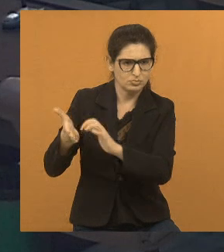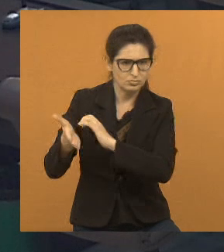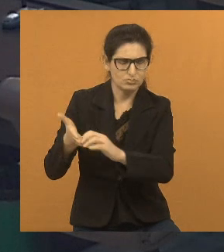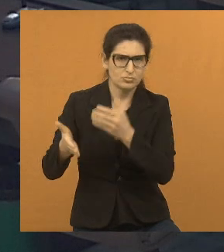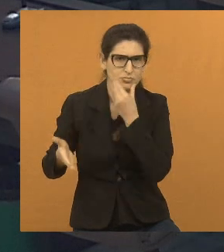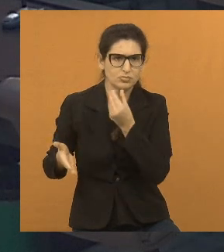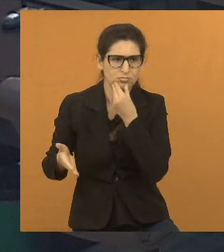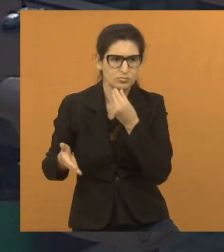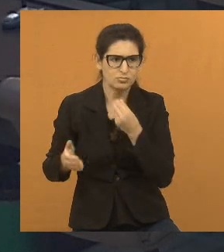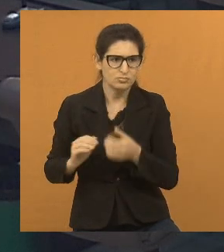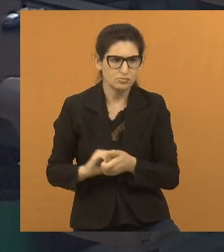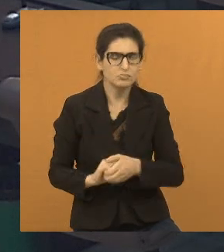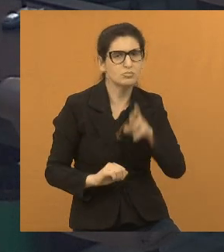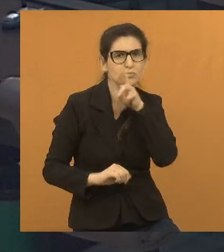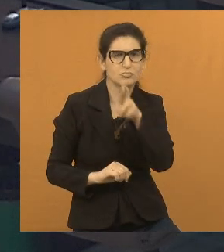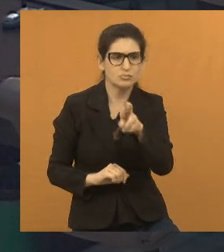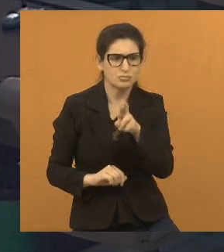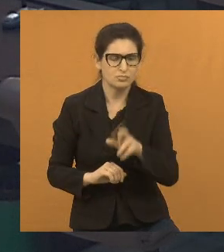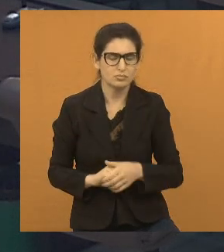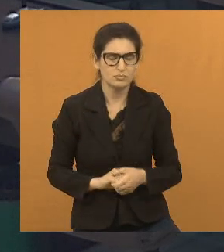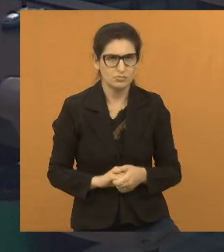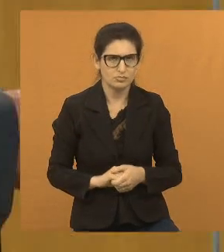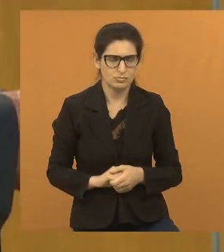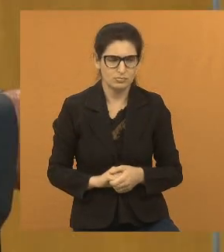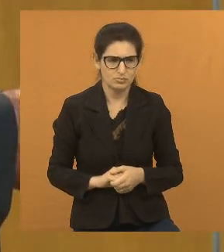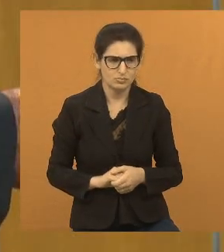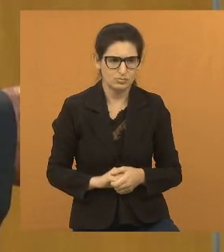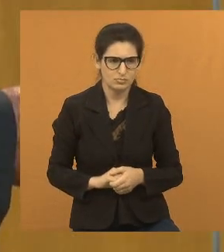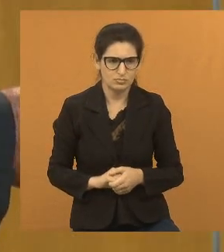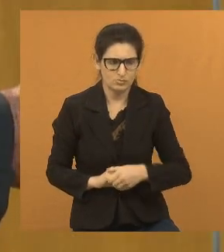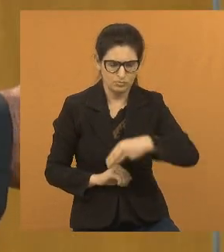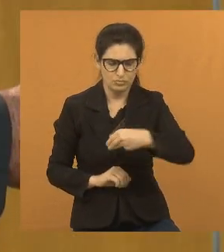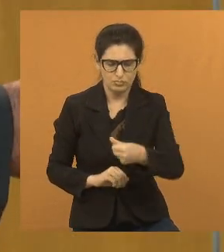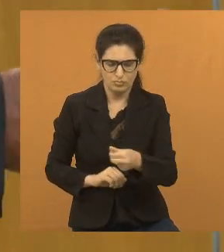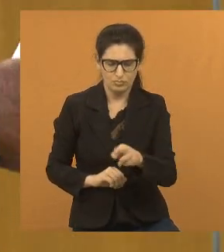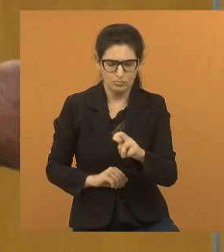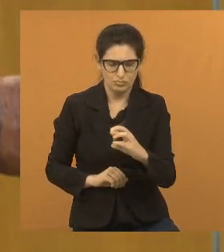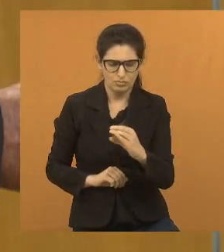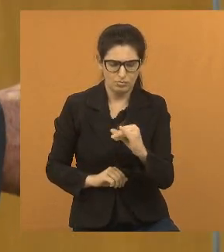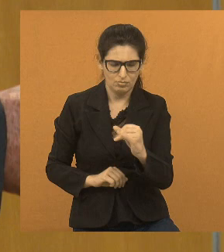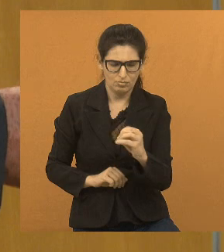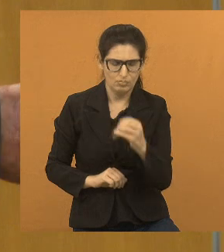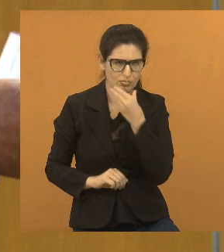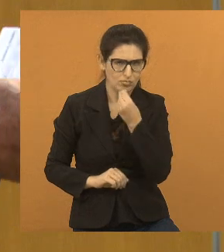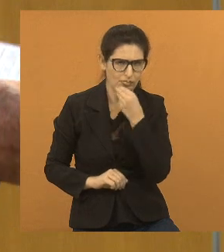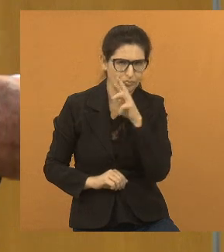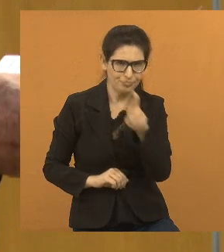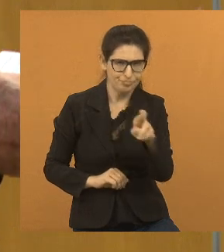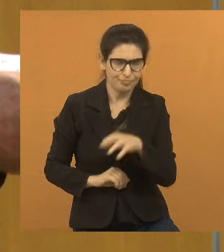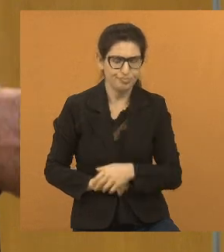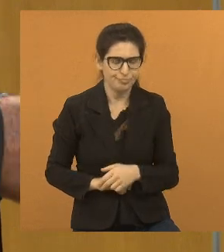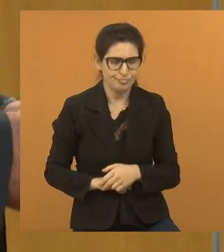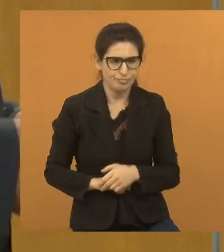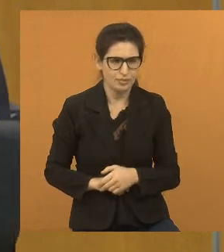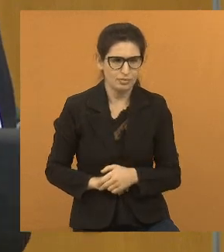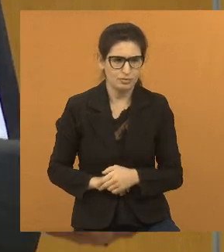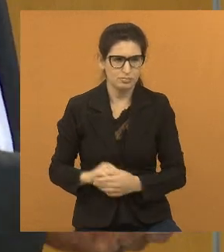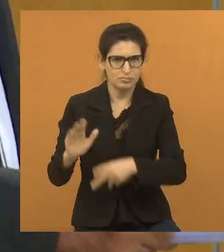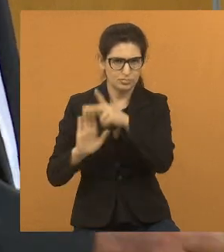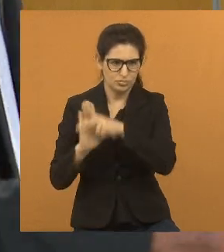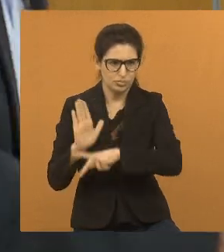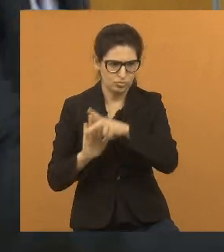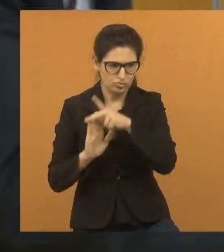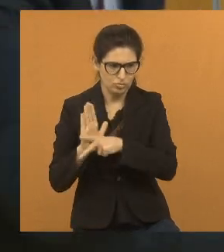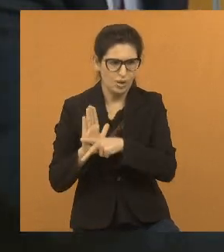Bom, respondendo aqui ao senhor Márcio, eu tenho a dizer o seguinte, esses projetos já